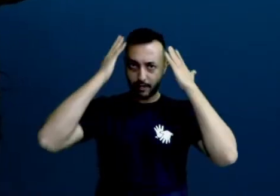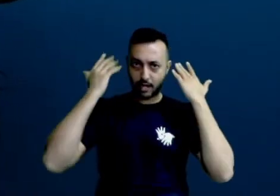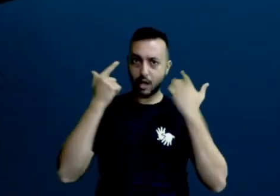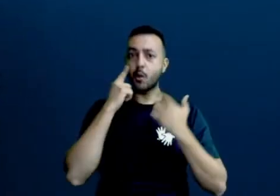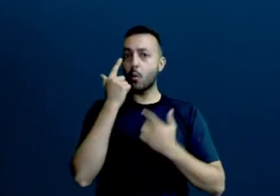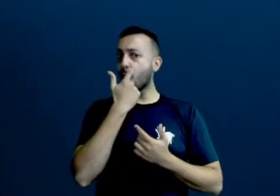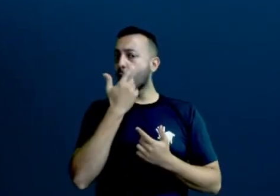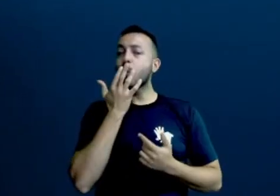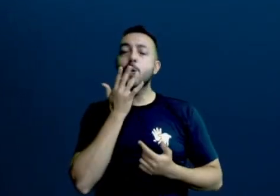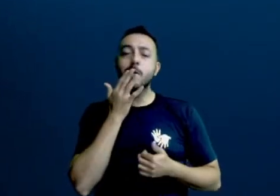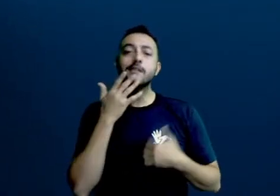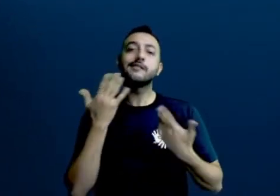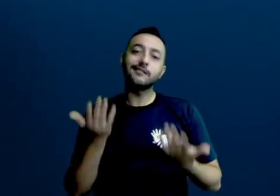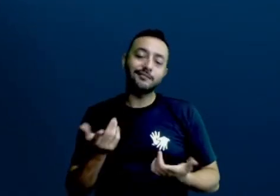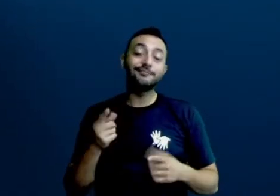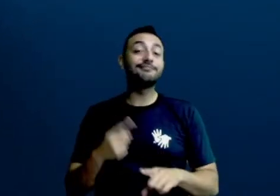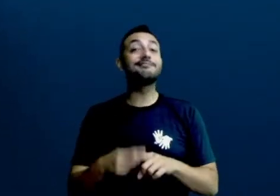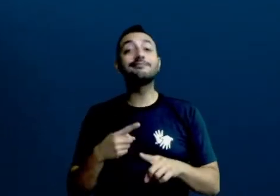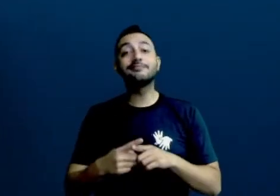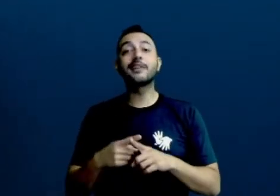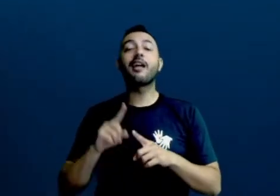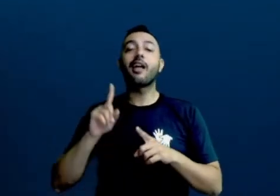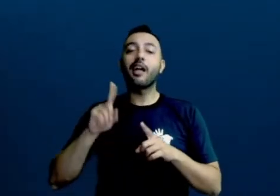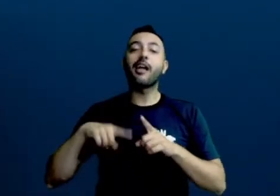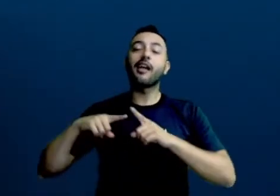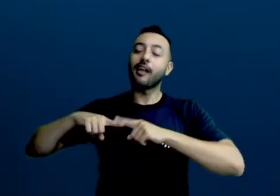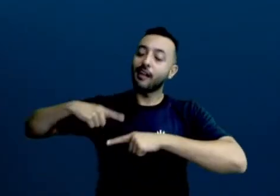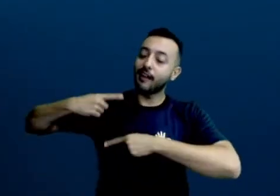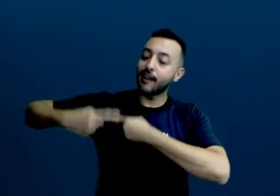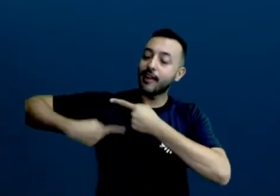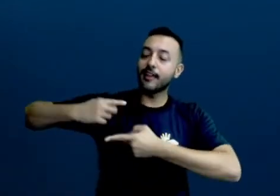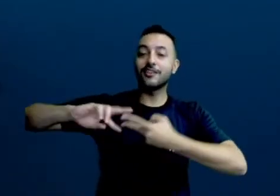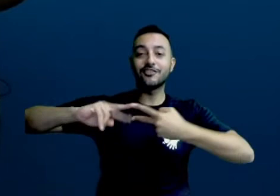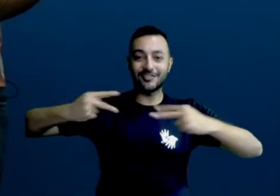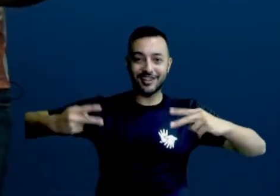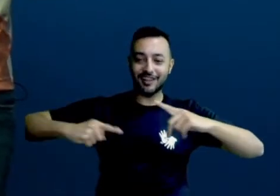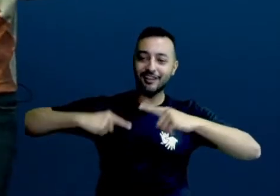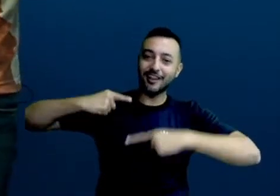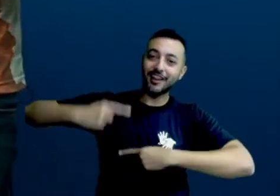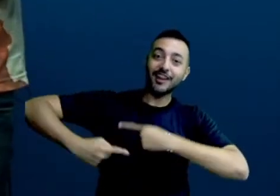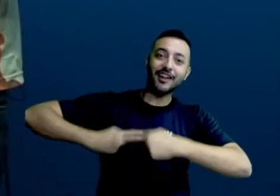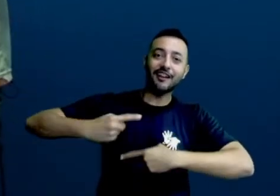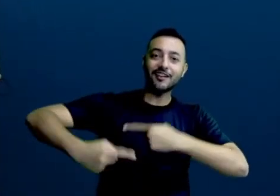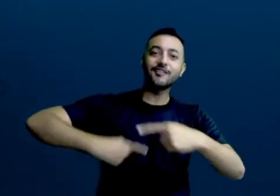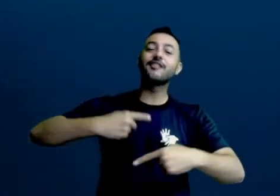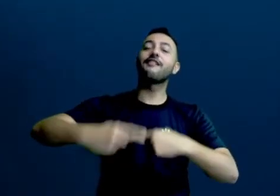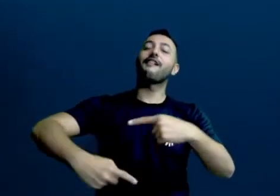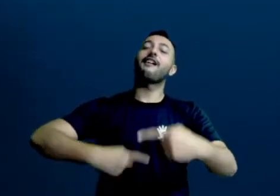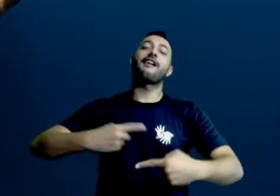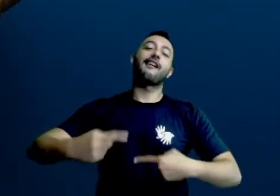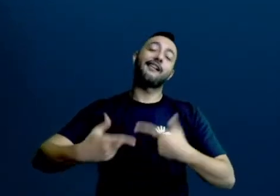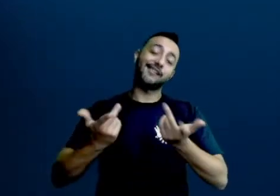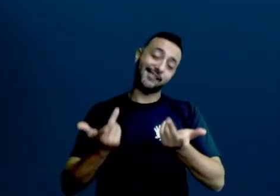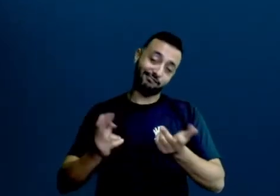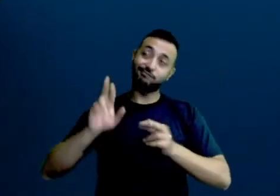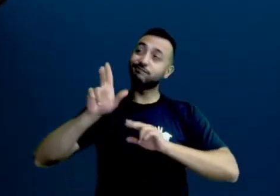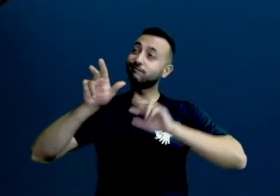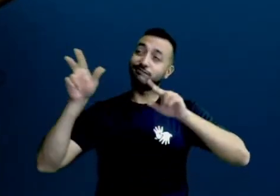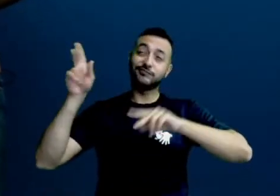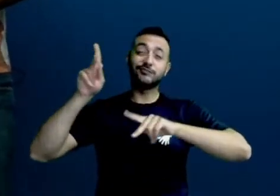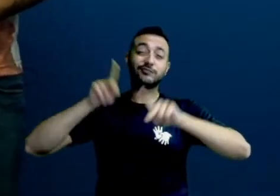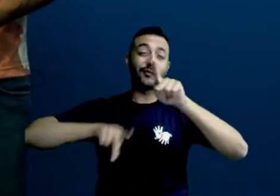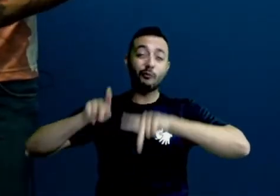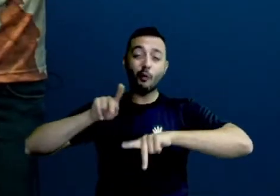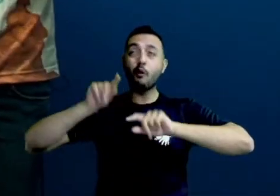cabelo cor dos olhos porque nós trazemos um herança genética padrões hereditários de vários